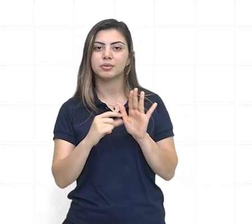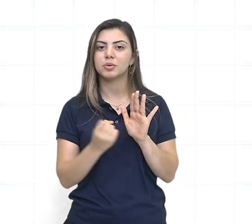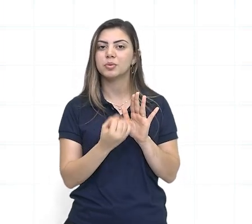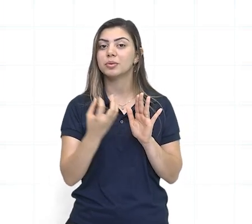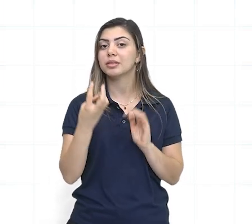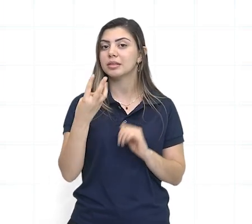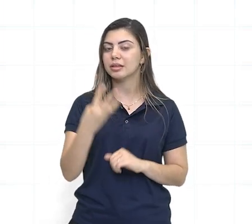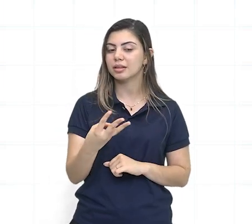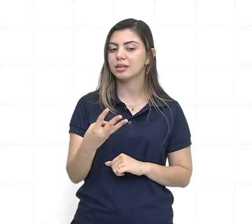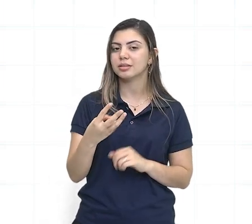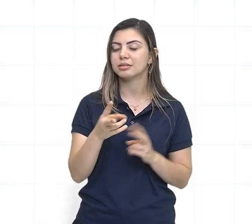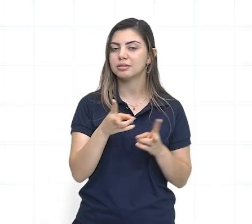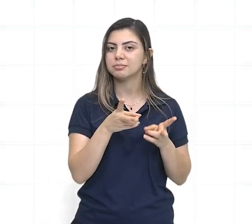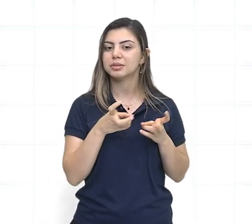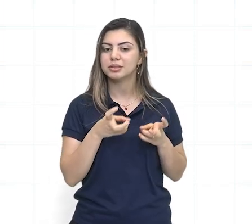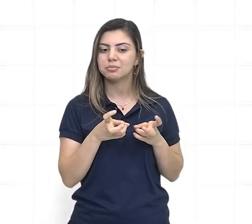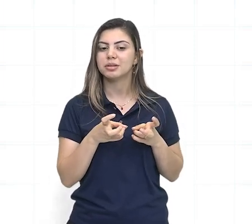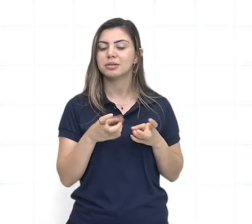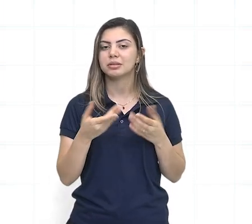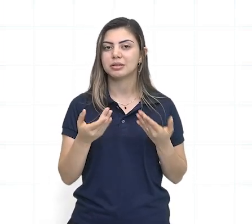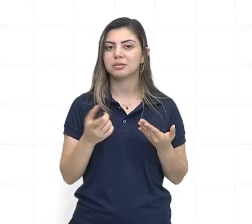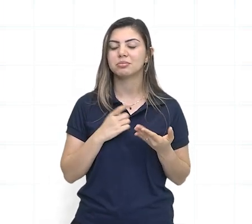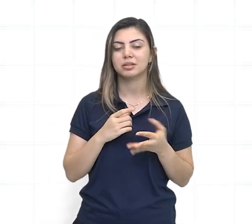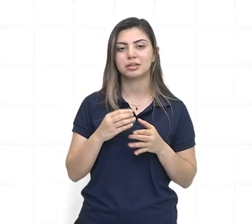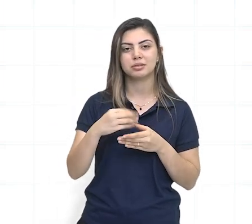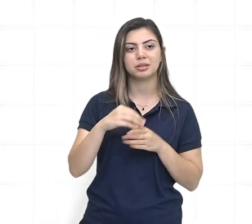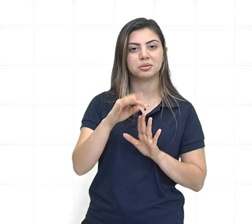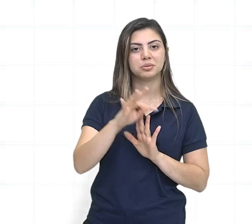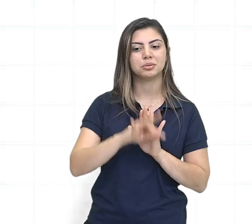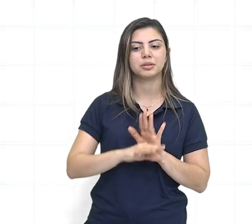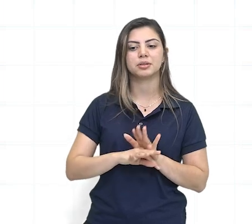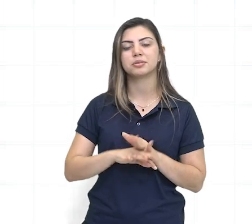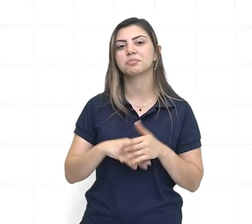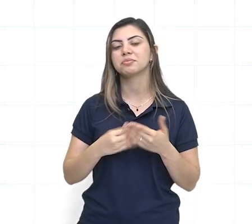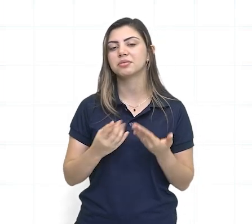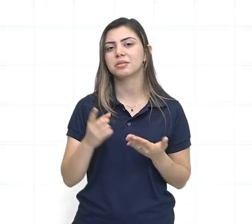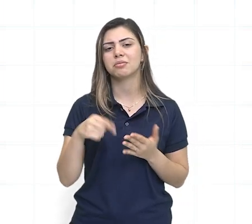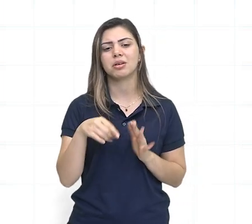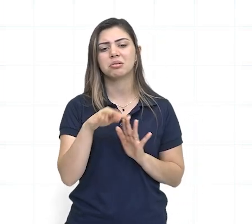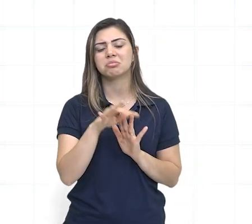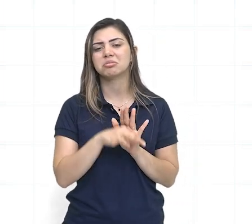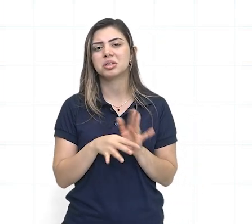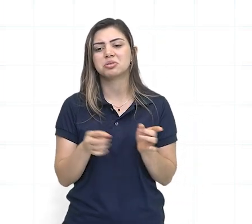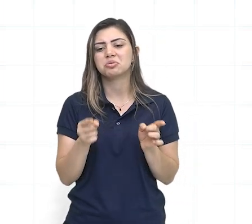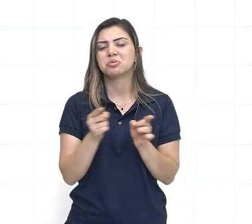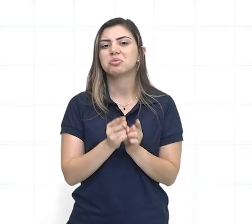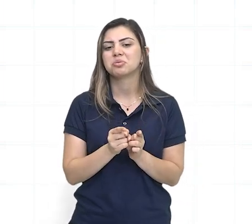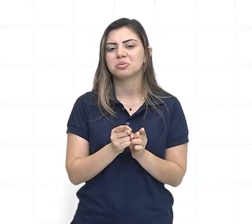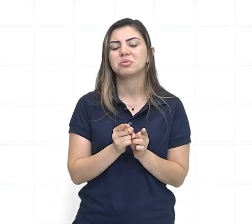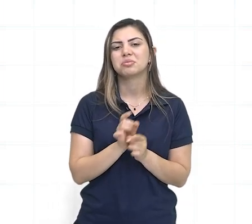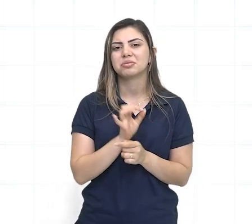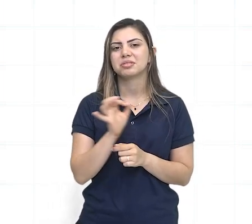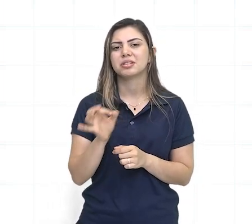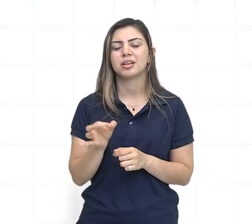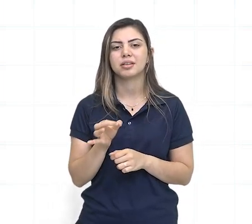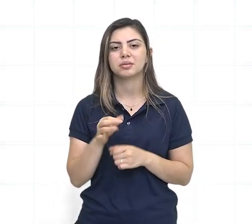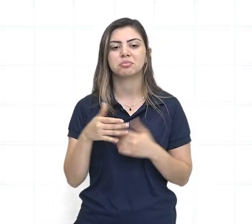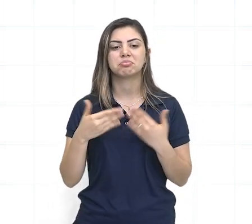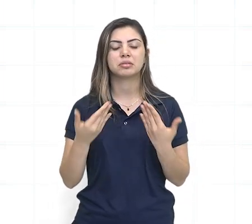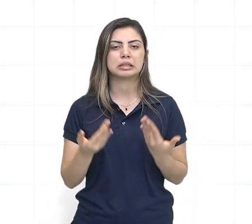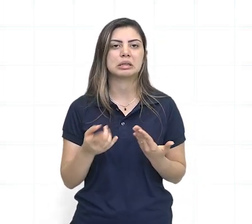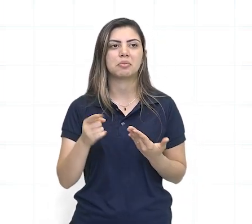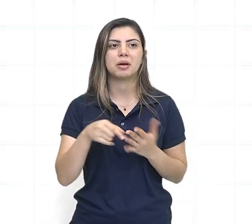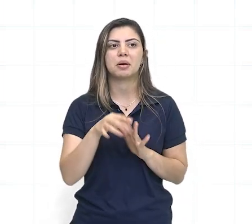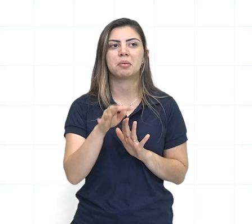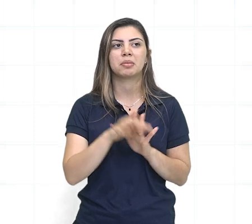mostra, né, a delimitação deles no texto. É um texto pequenininho, né? A gente vê que não